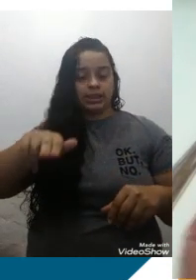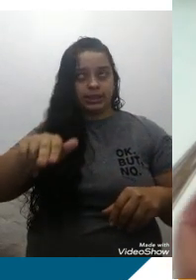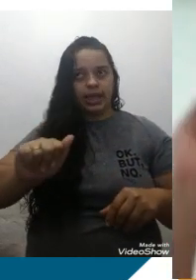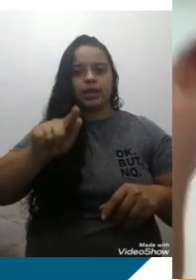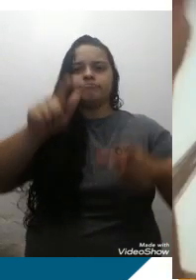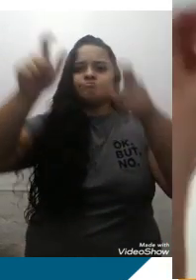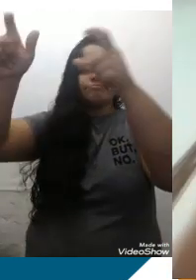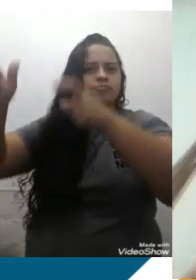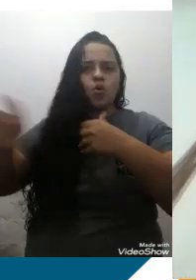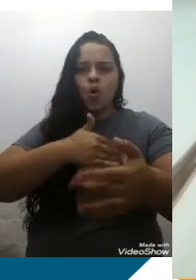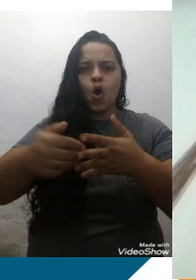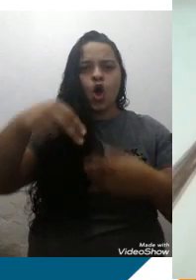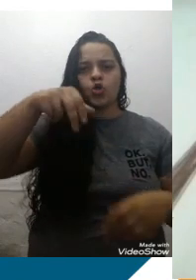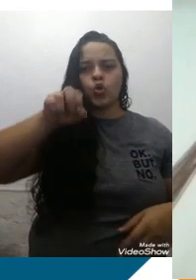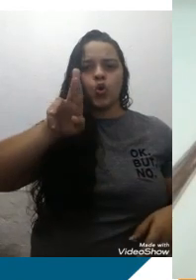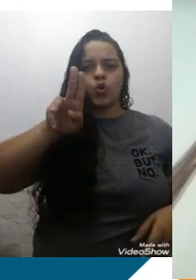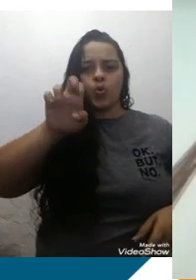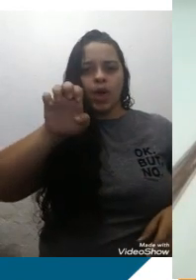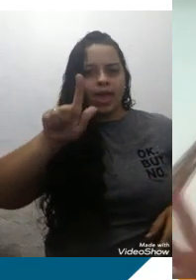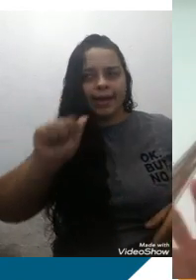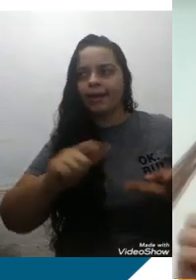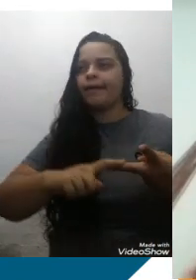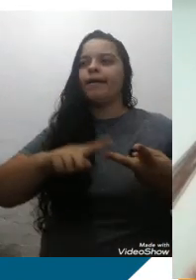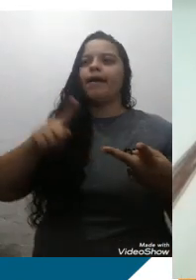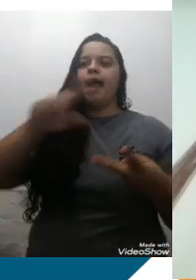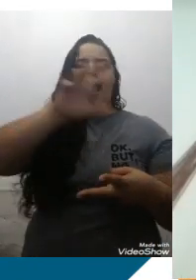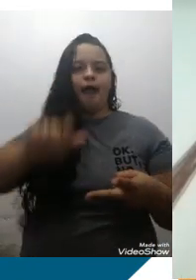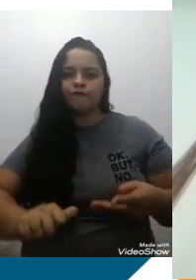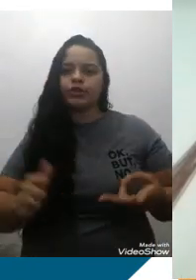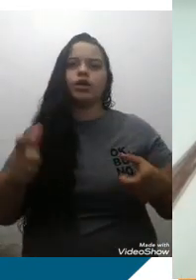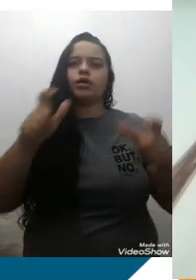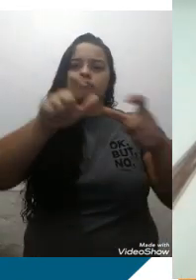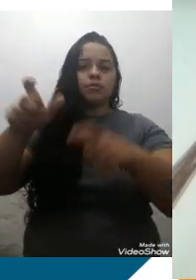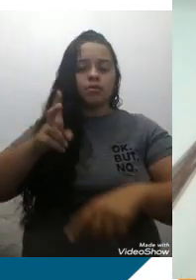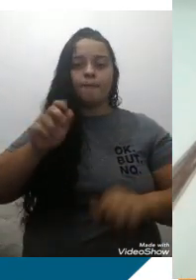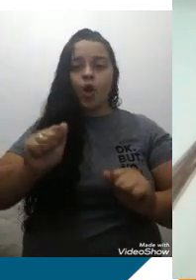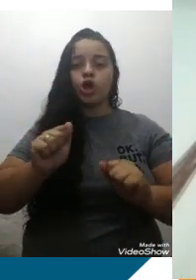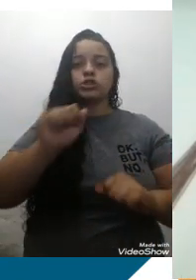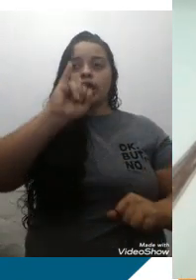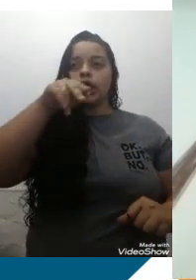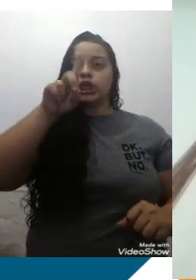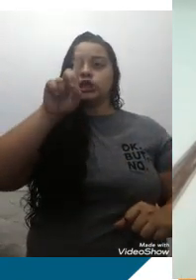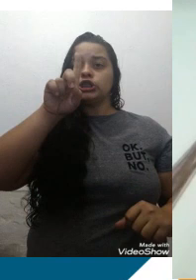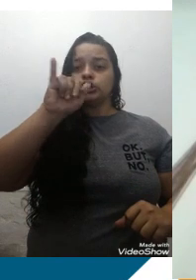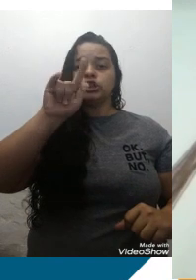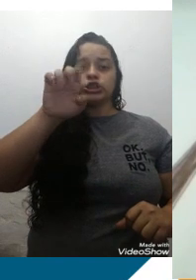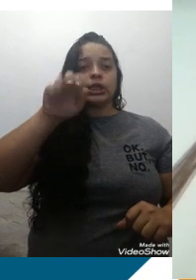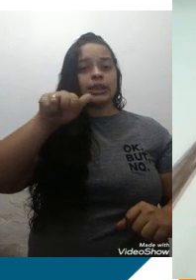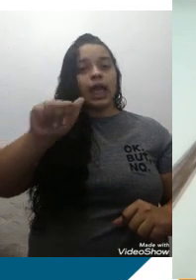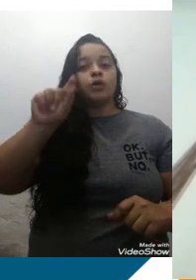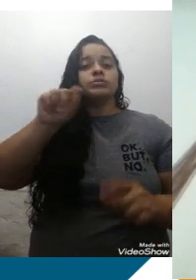povo indígena da Noruega, um povo indígena da Zimbábue, na África, ou um povo indígena da Polinésia, na Oceania. Né? Não quer